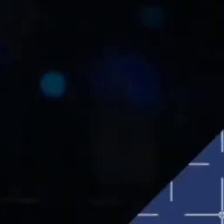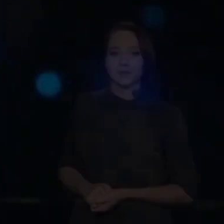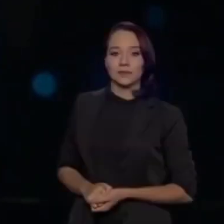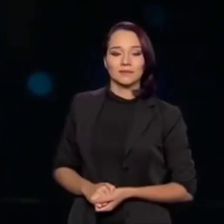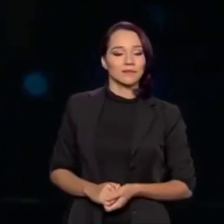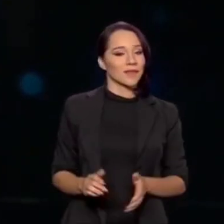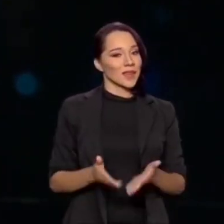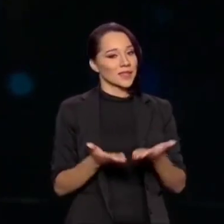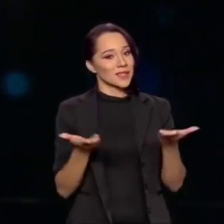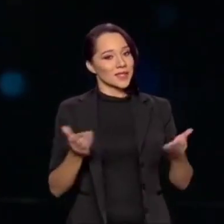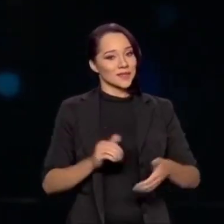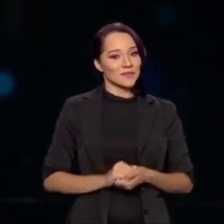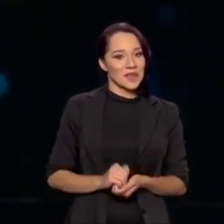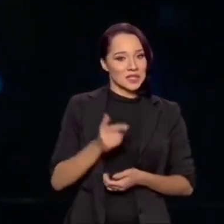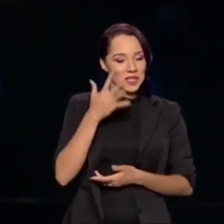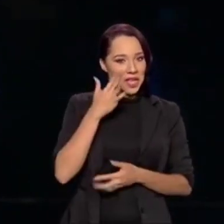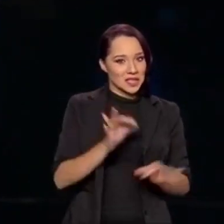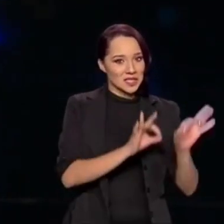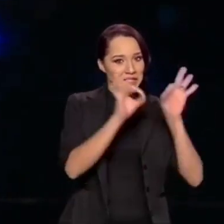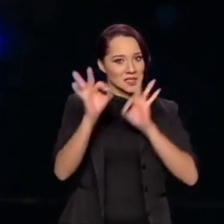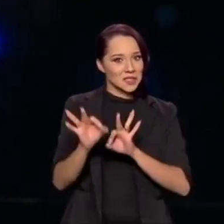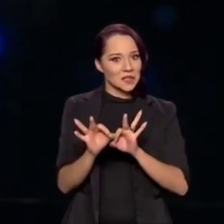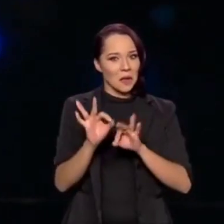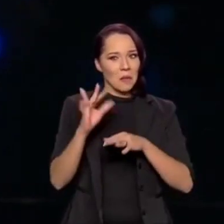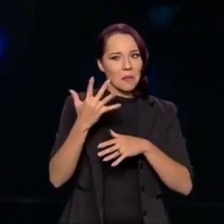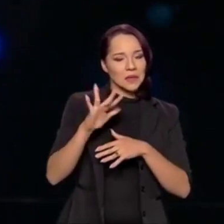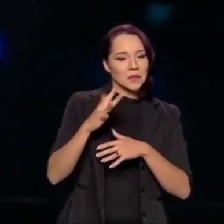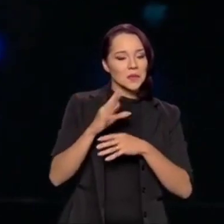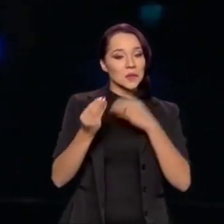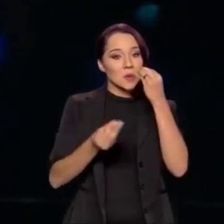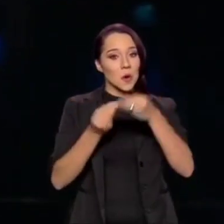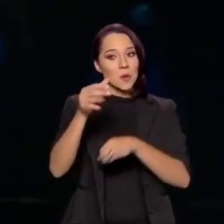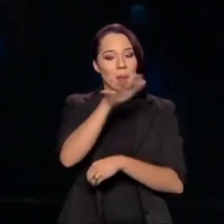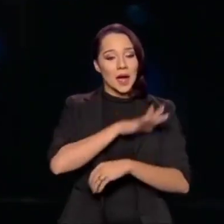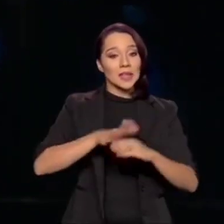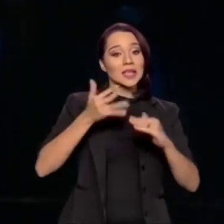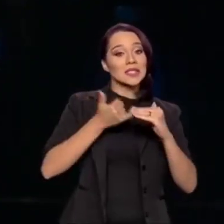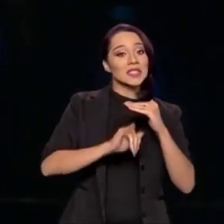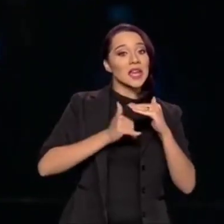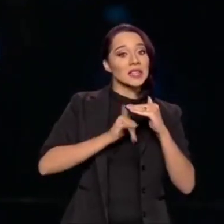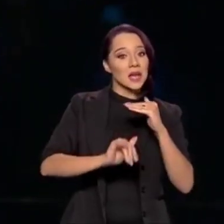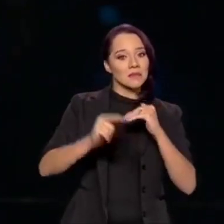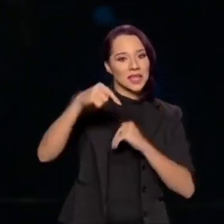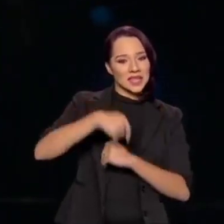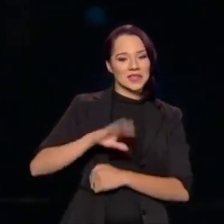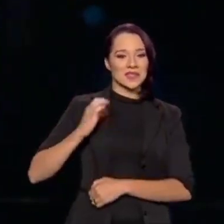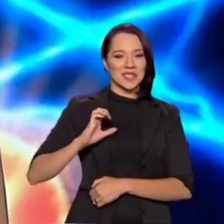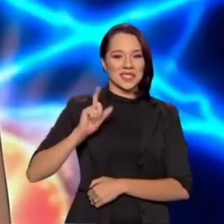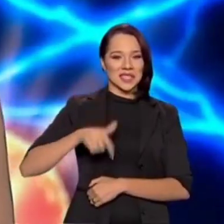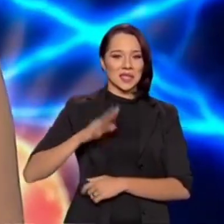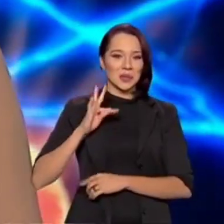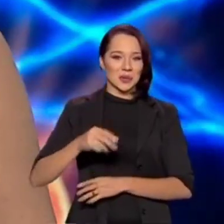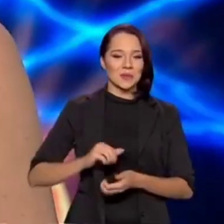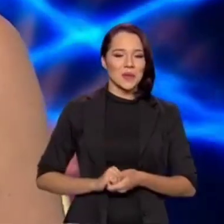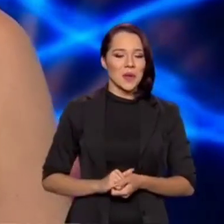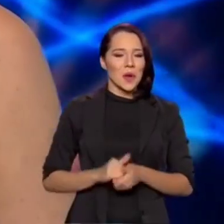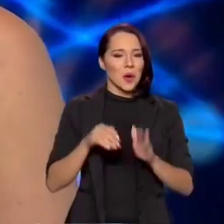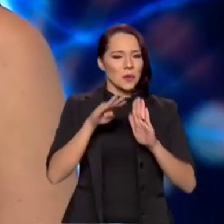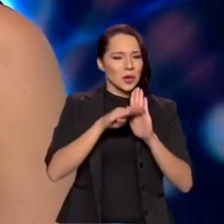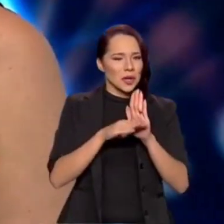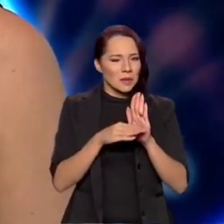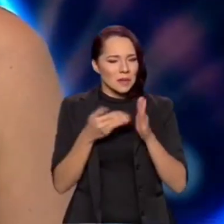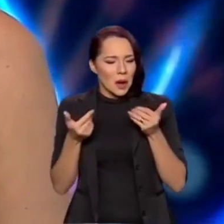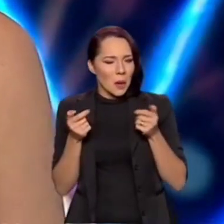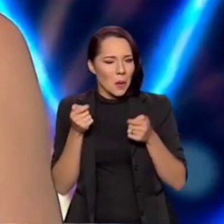E é isso aí, você está conferindo aí, né, um recorte aí do universo das startups aqui no Ciência Tudo. O programa já está